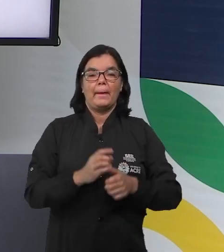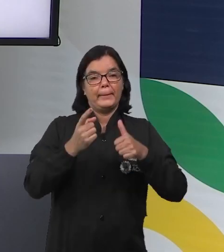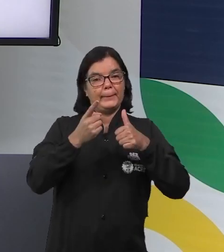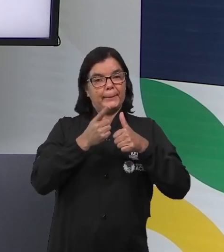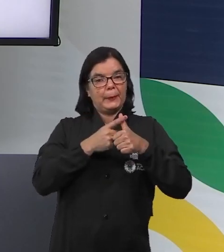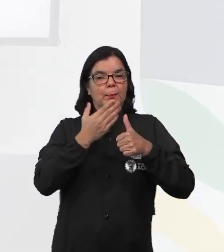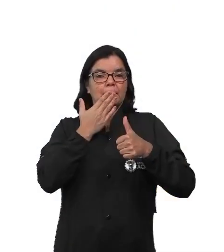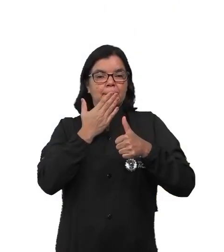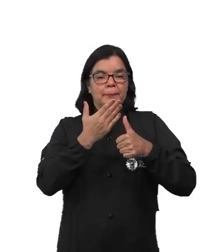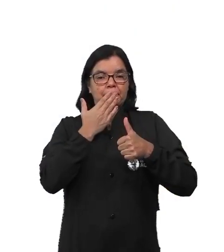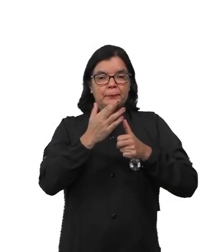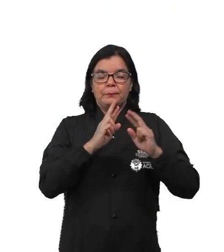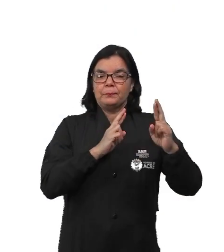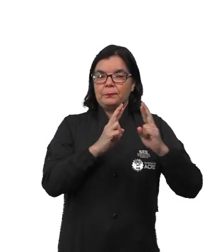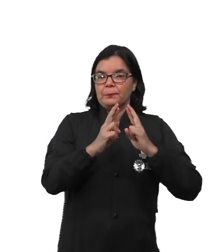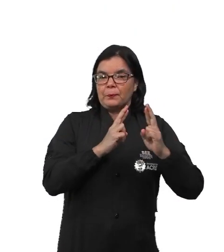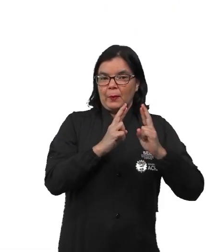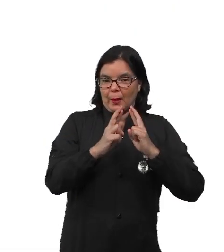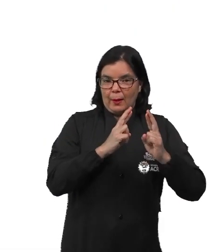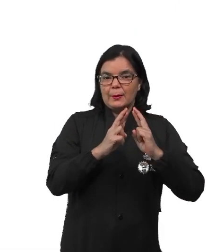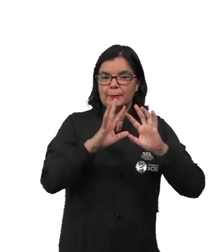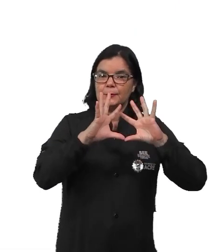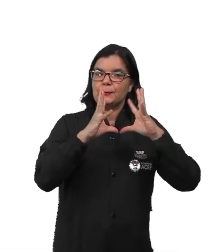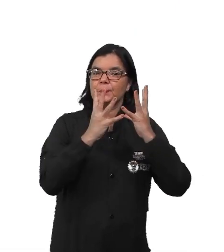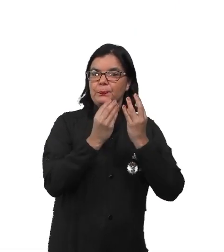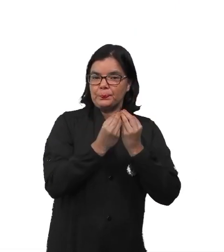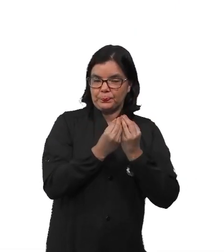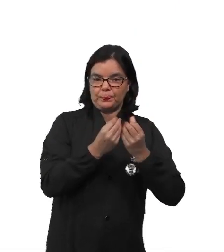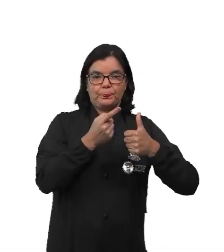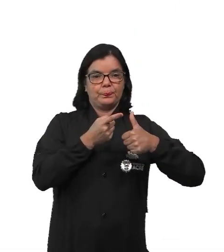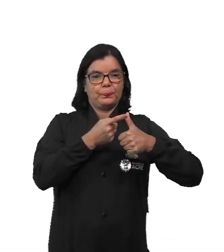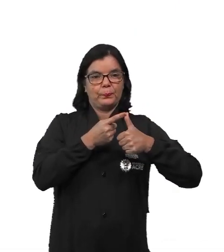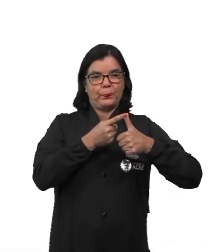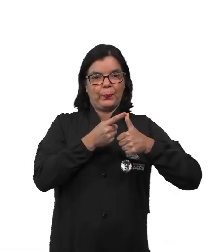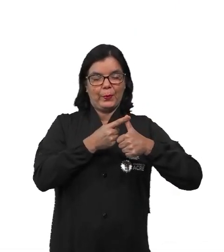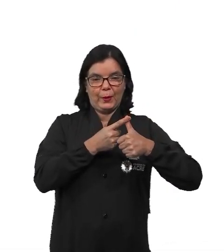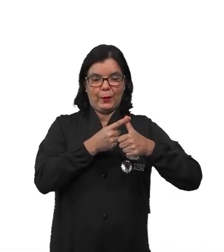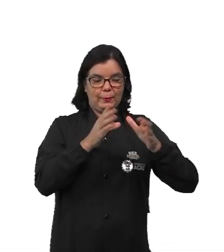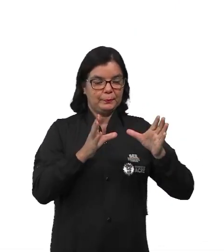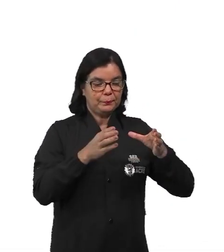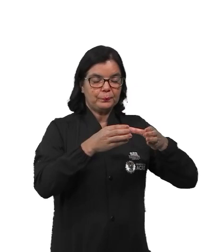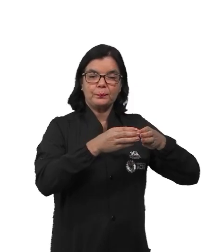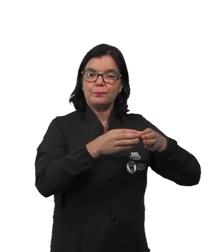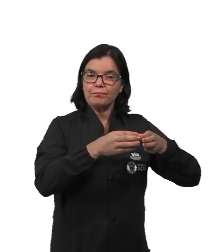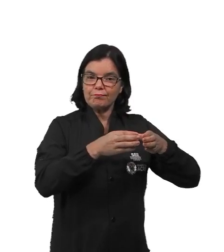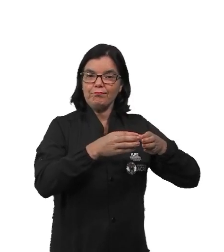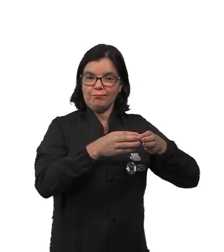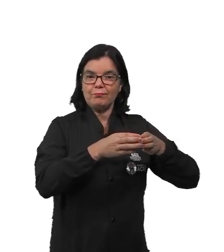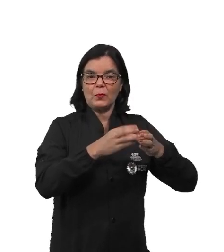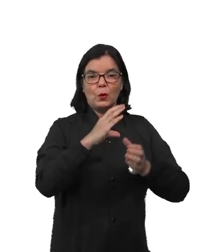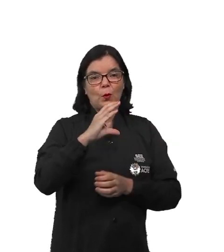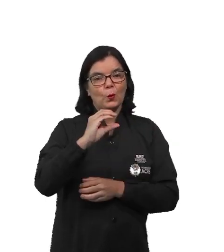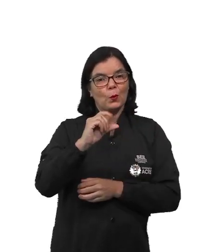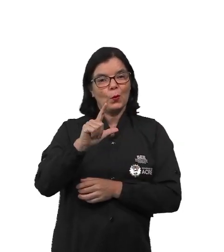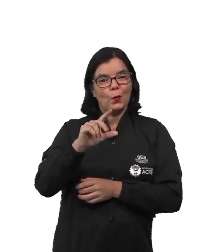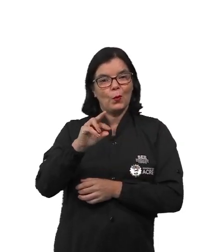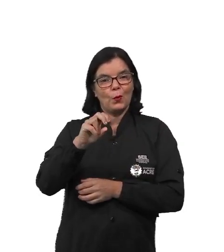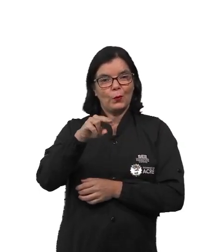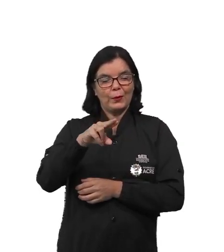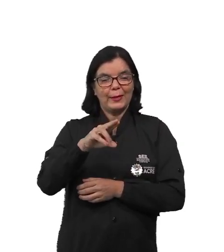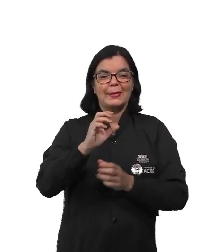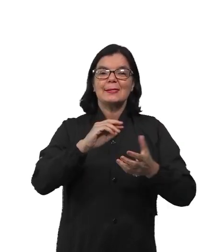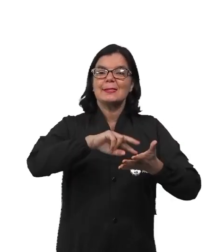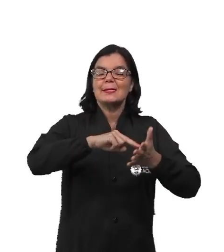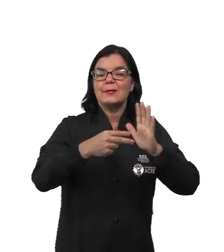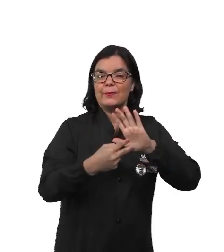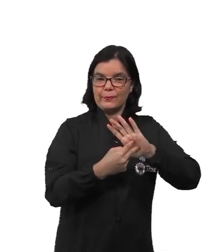primeiro tipo de relação ecológica. Olha só, temos a primeira, a colônia. Ela é uma relação intraespecífica,